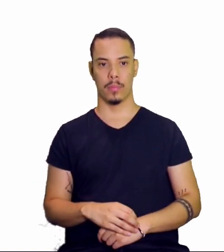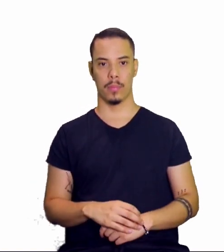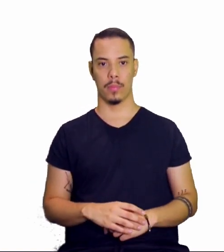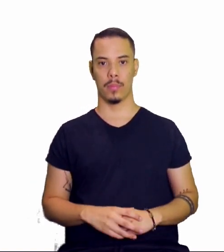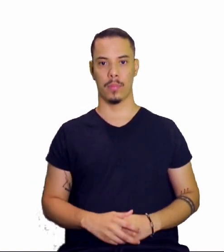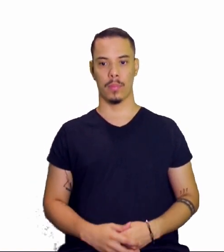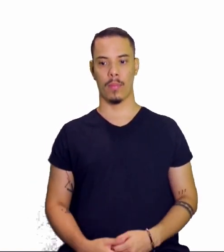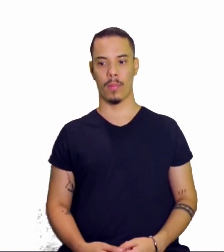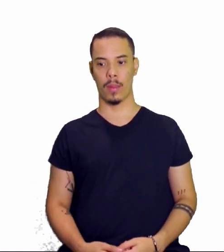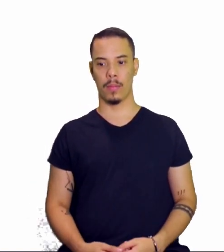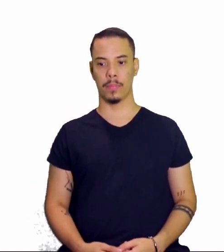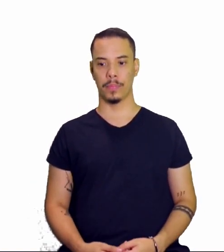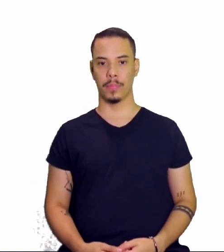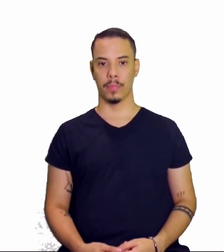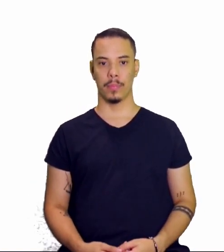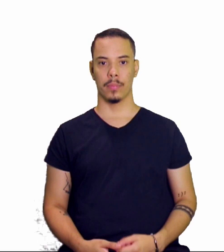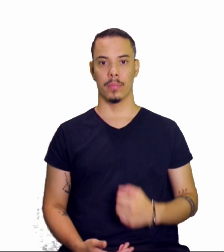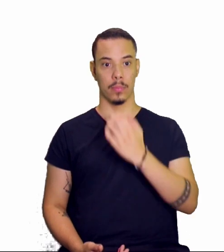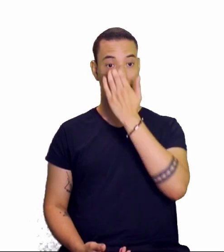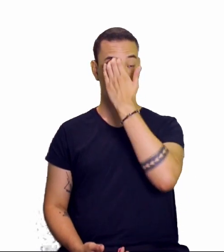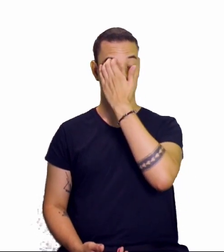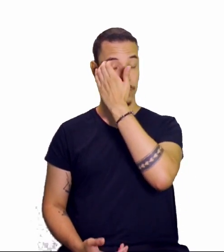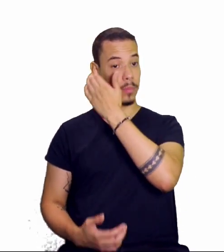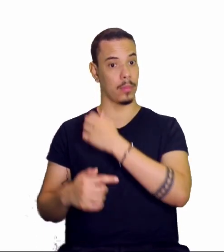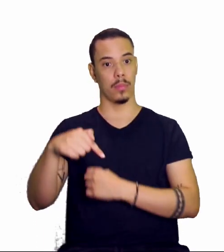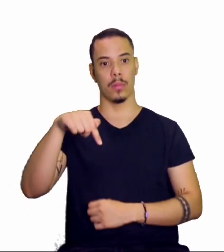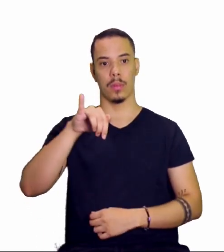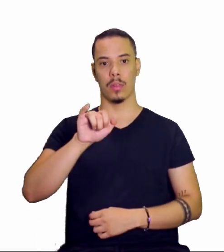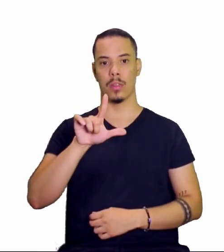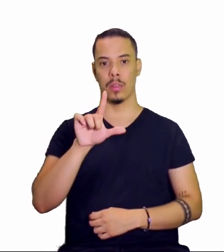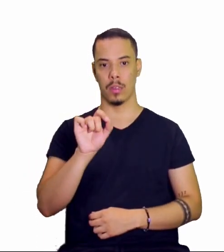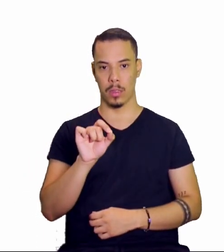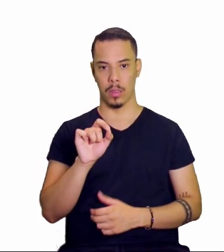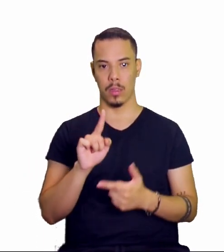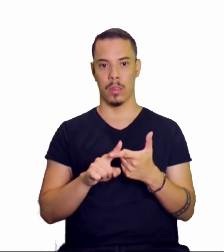isso, exatamente, em química. Quilograma,